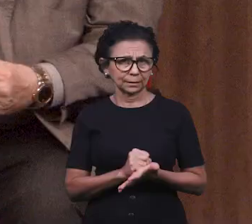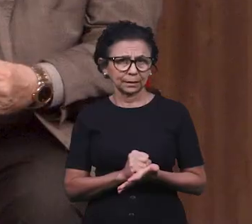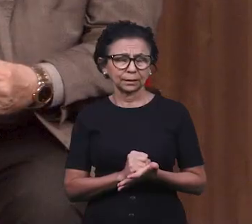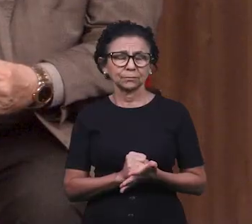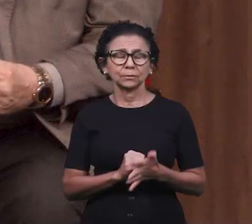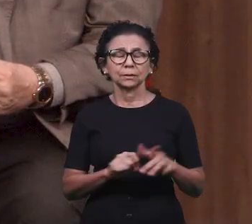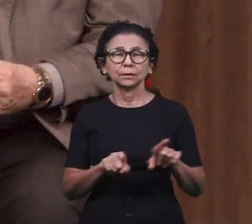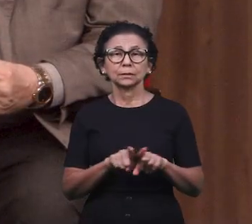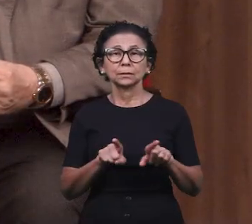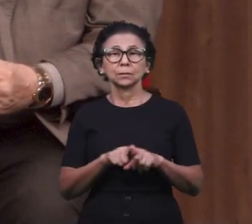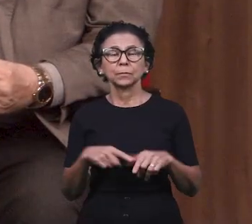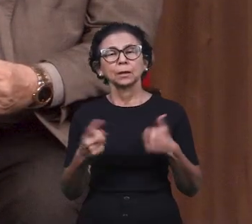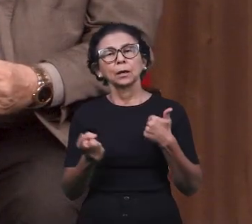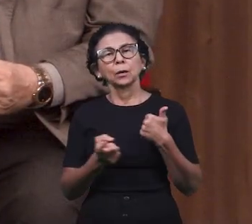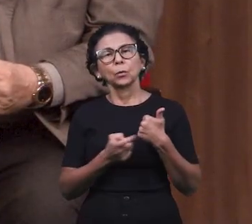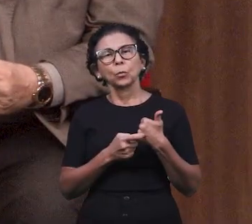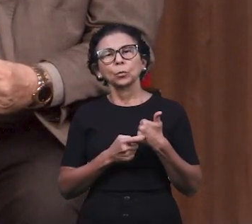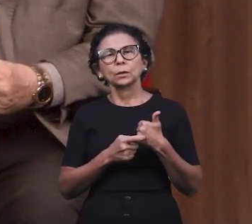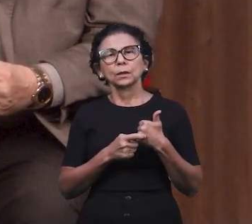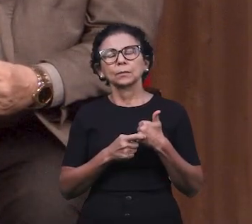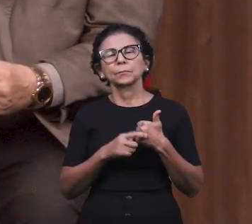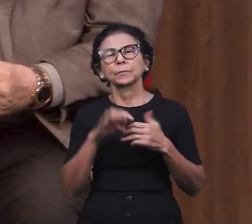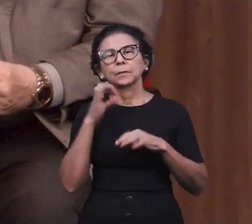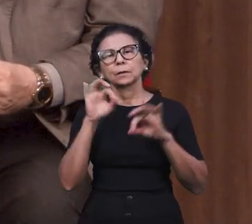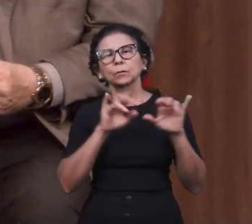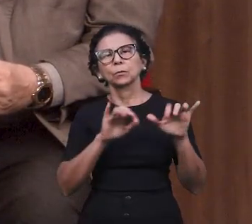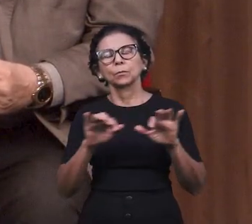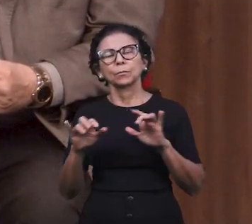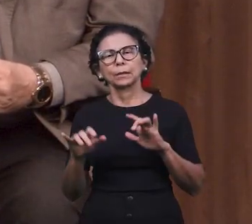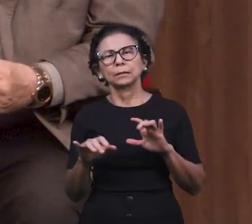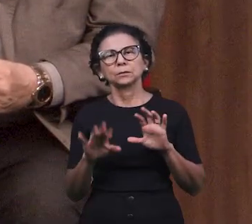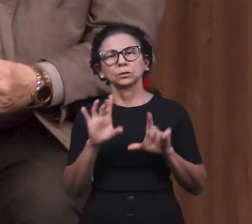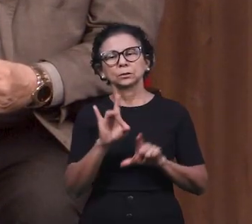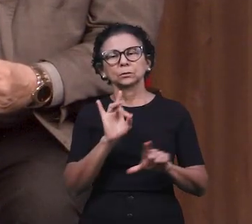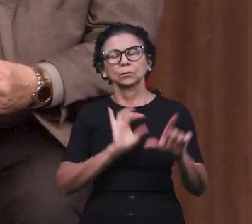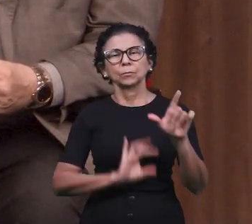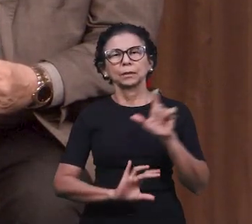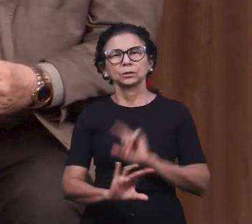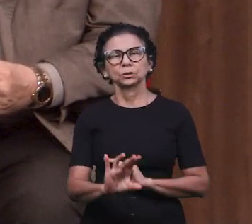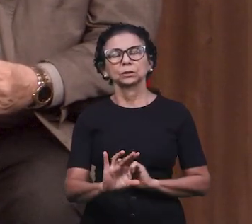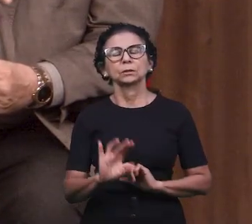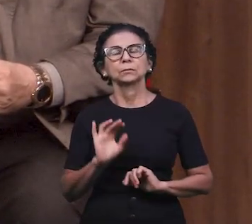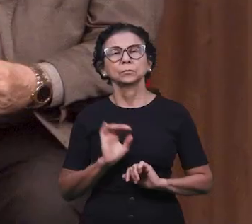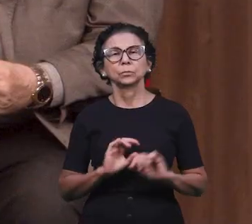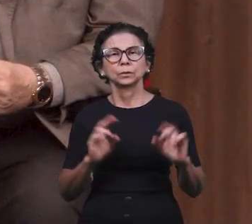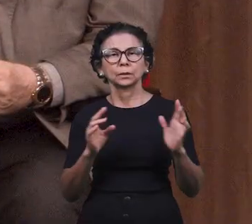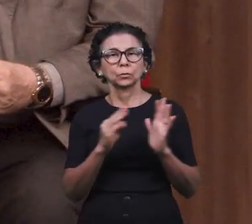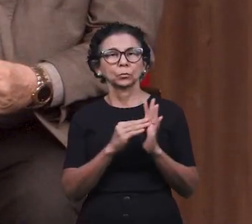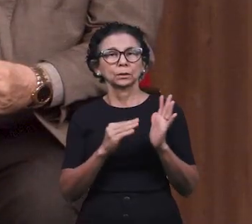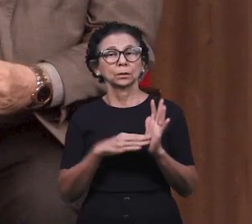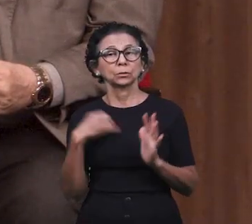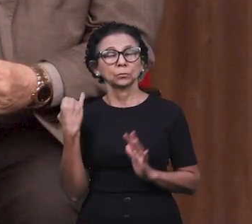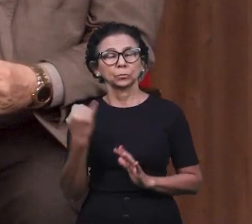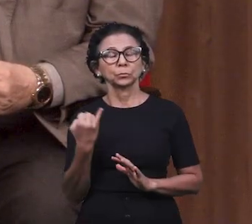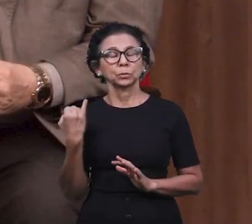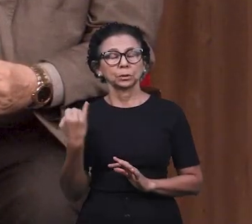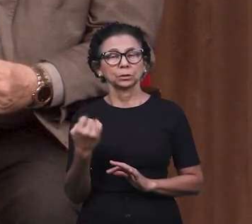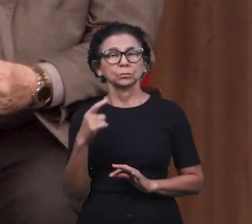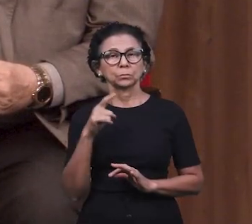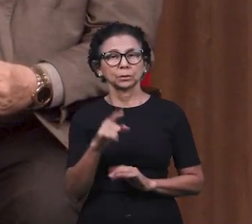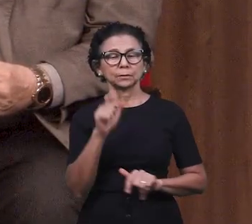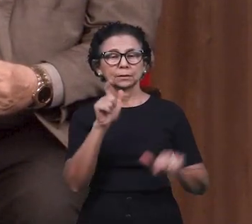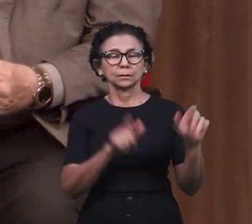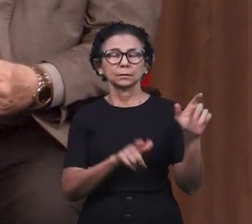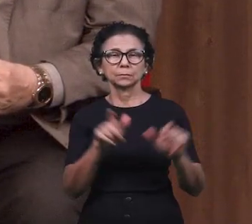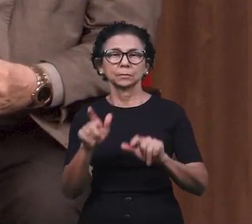essa informação desse programa é muito valiosa para você e, quem sabe, para todos os seus amigos, parentes, que você